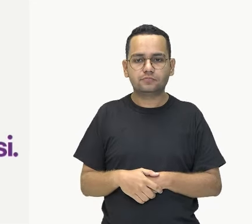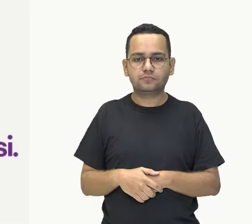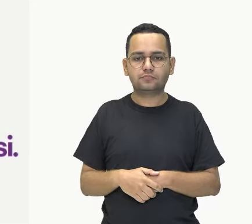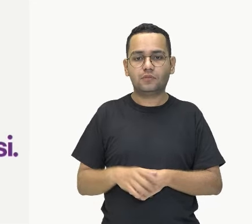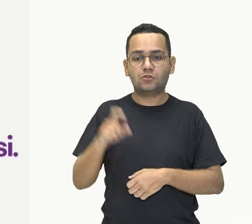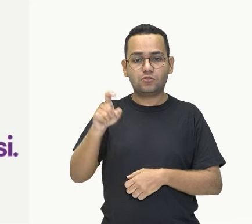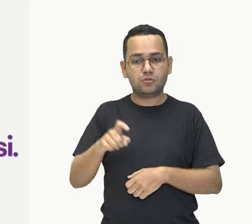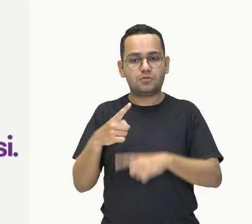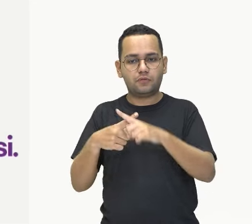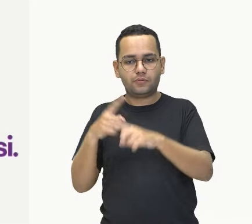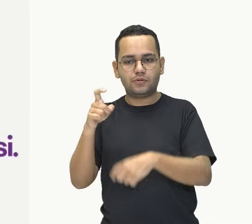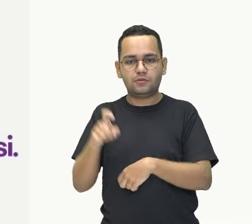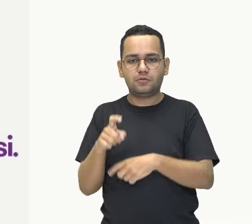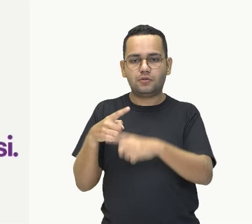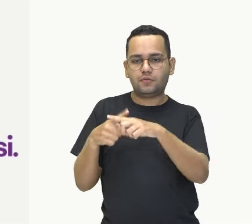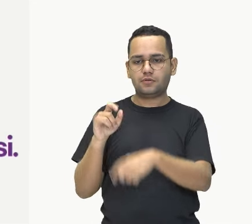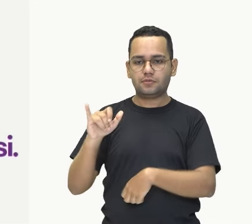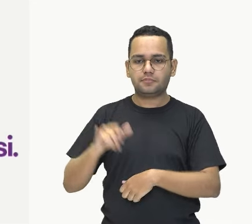vezes y.